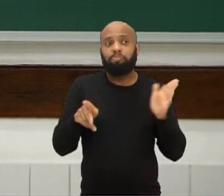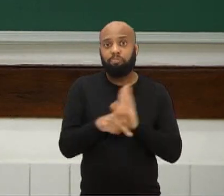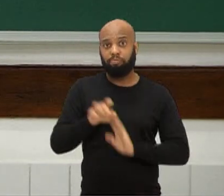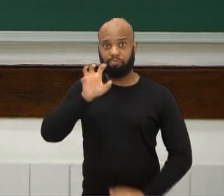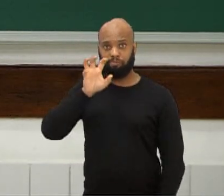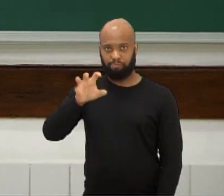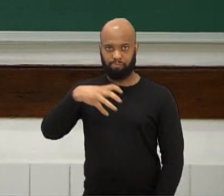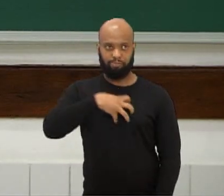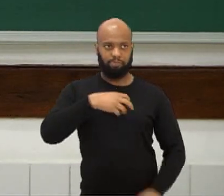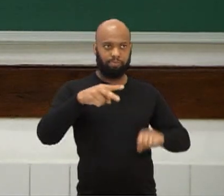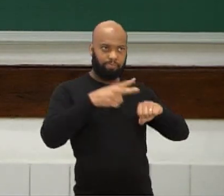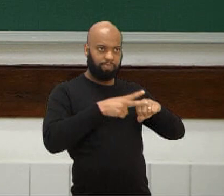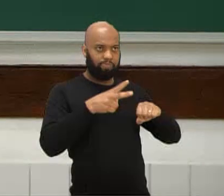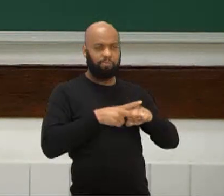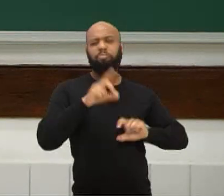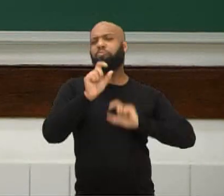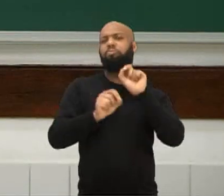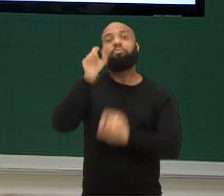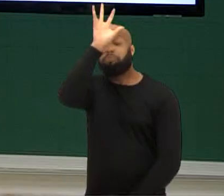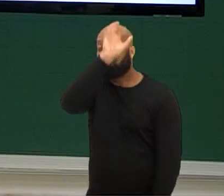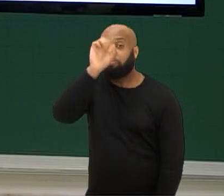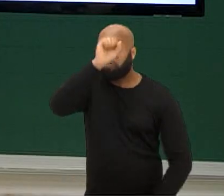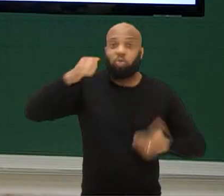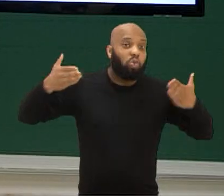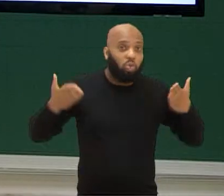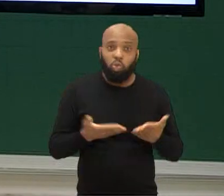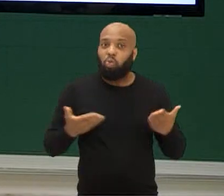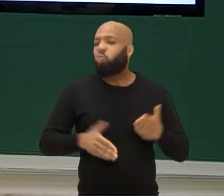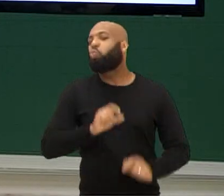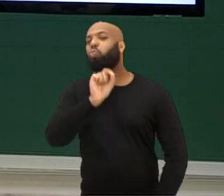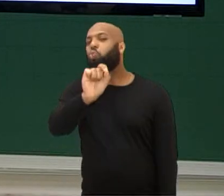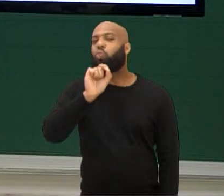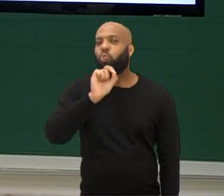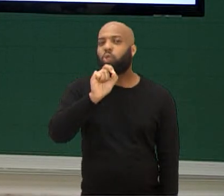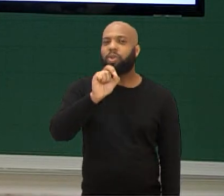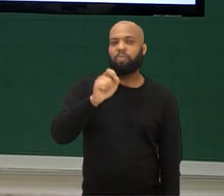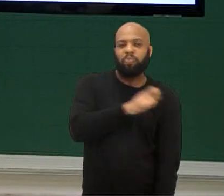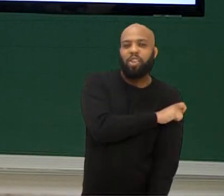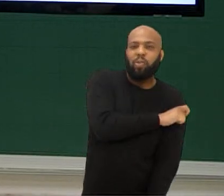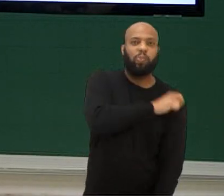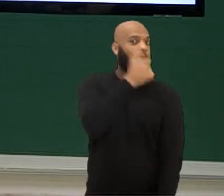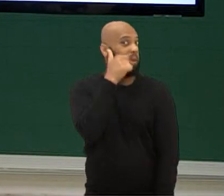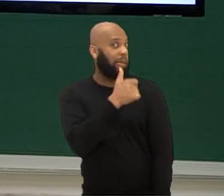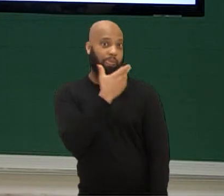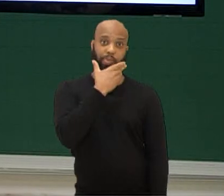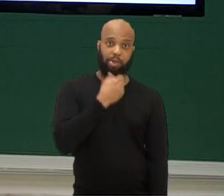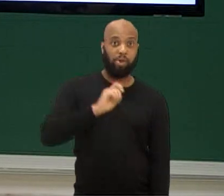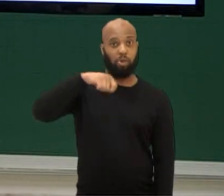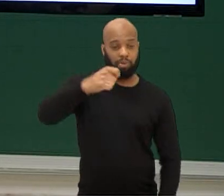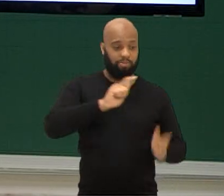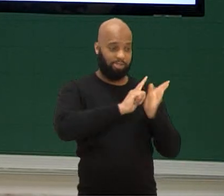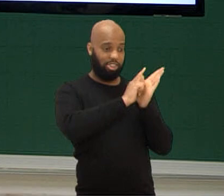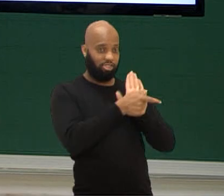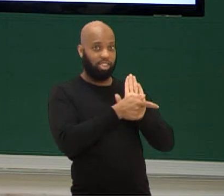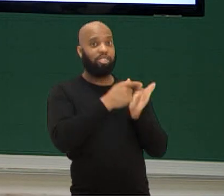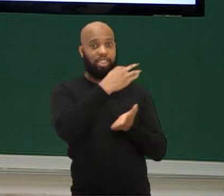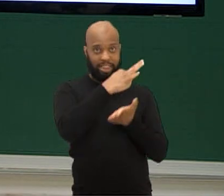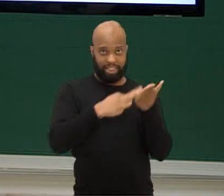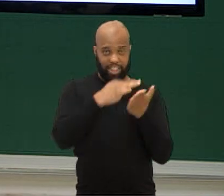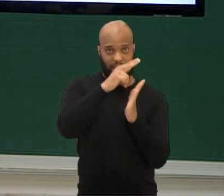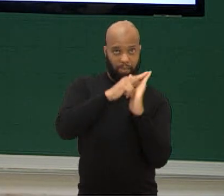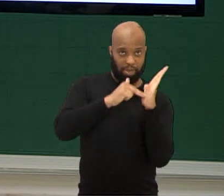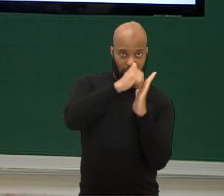pretérito perfeito. Que aprendimos hoje, então, chicos e chicas? Sobre gêneros textuais,